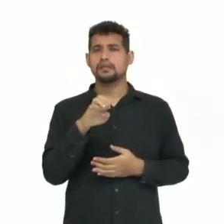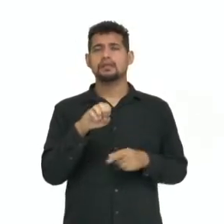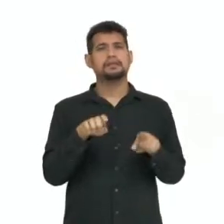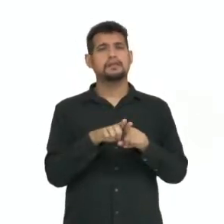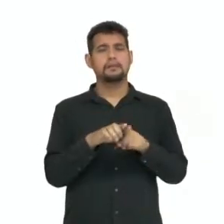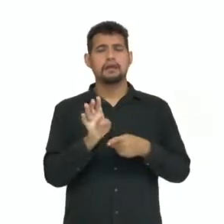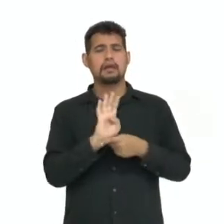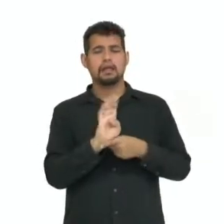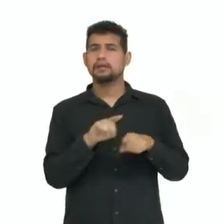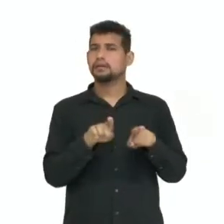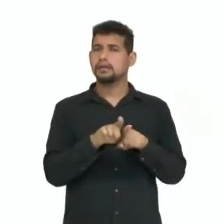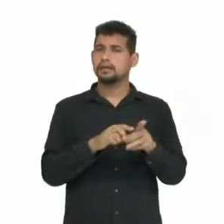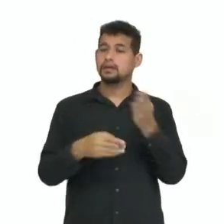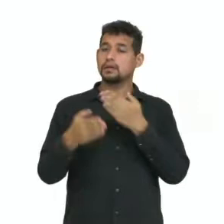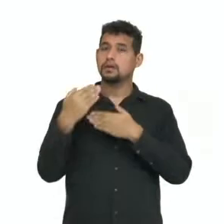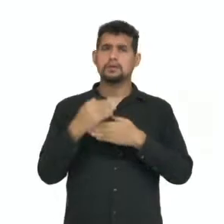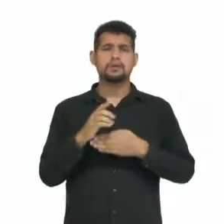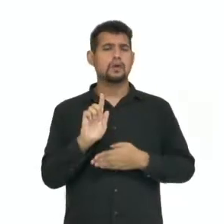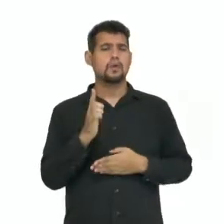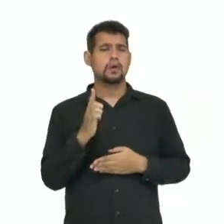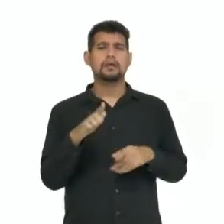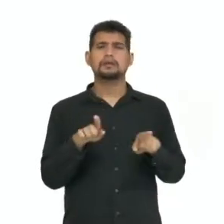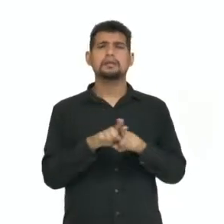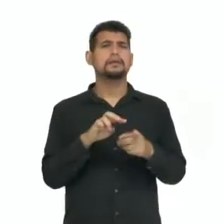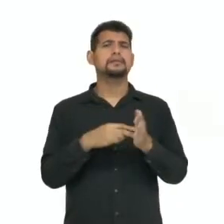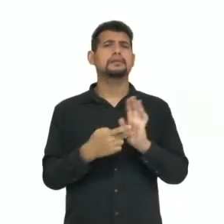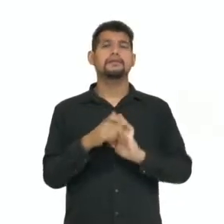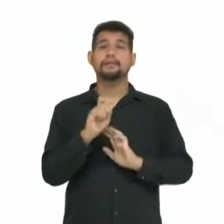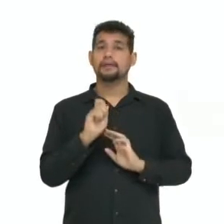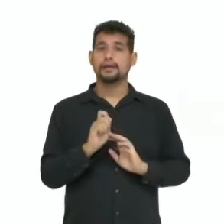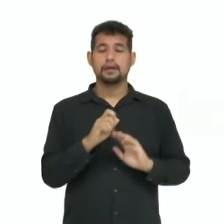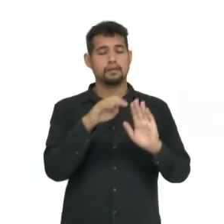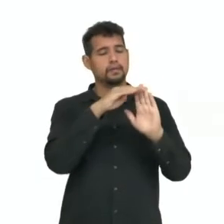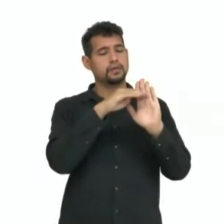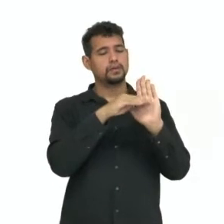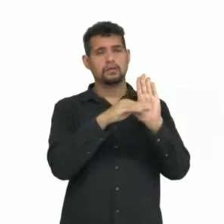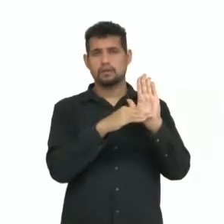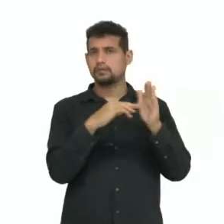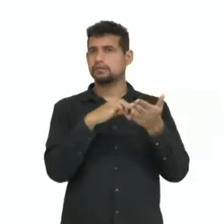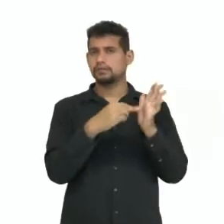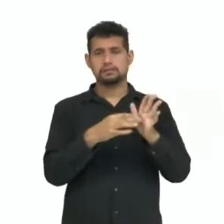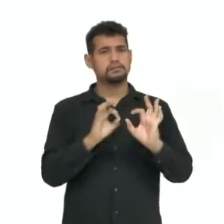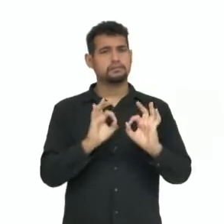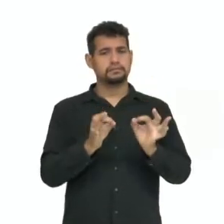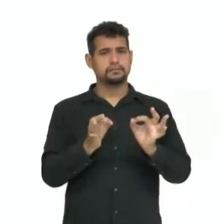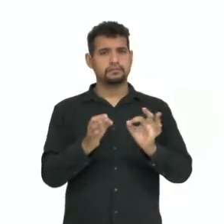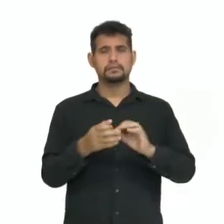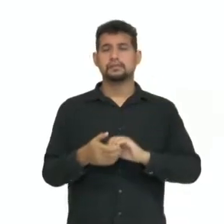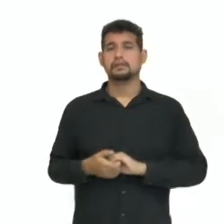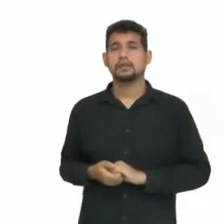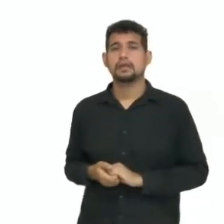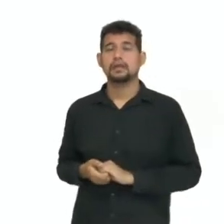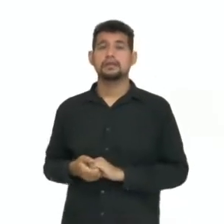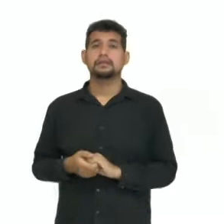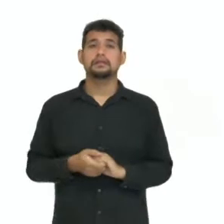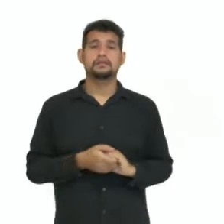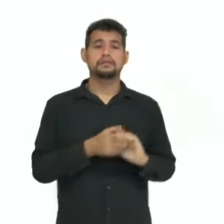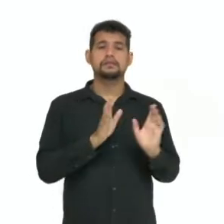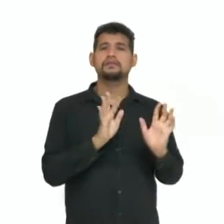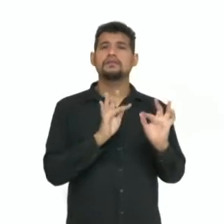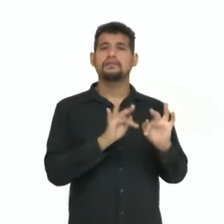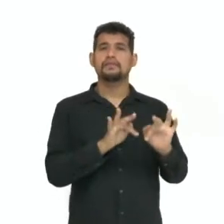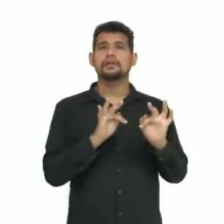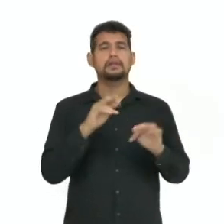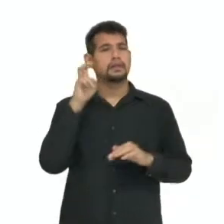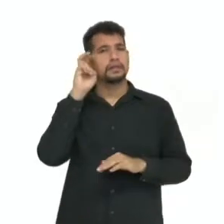cinemas ontem em Goiânia, é fundamental que os protocolos sejam seguidos à risca. No fim da tarde de quinta-feira,